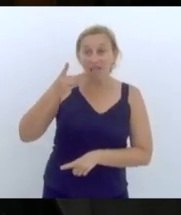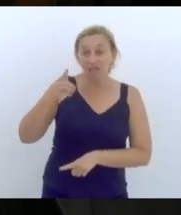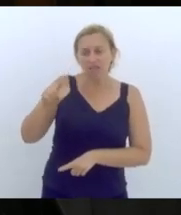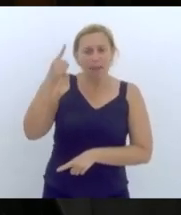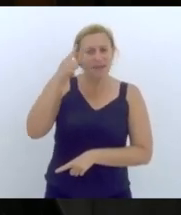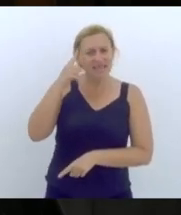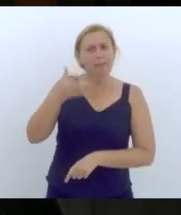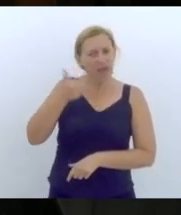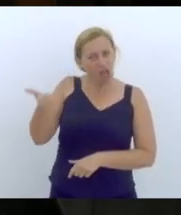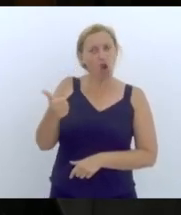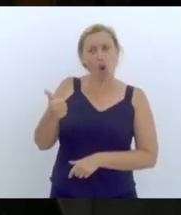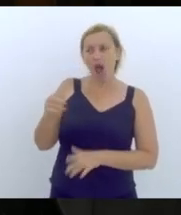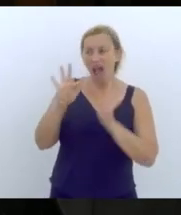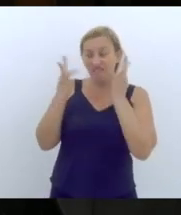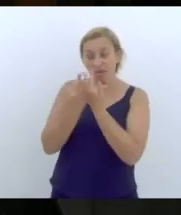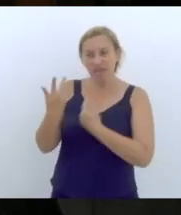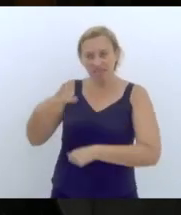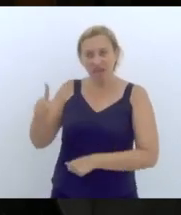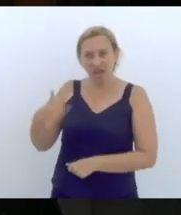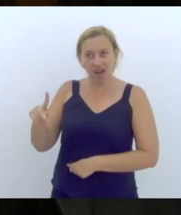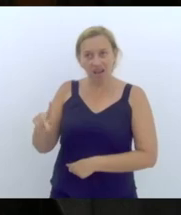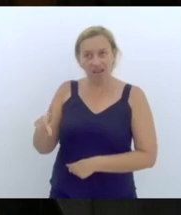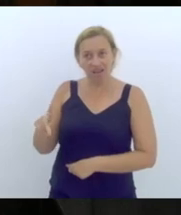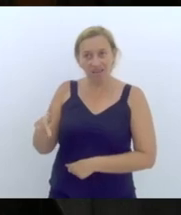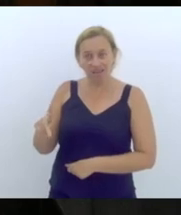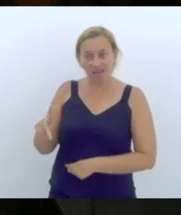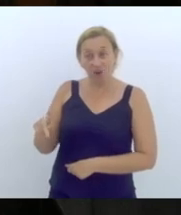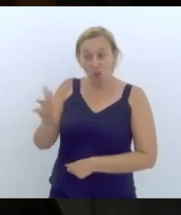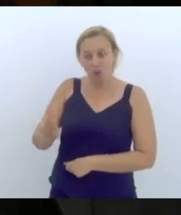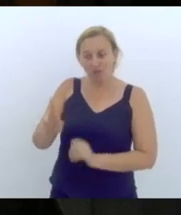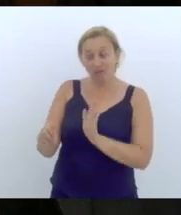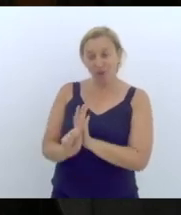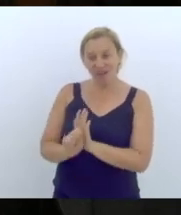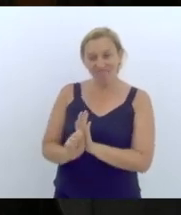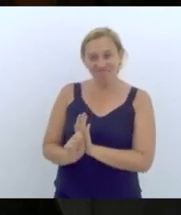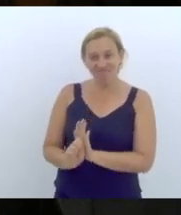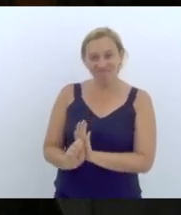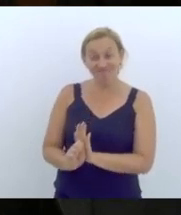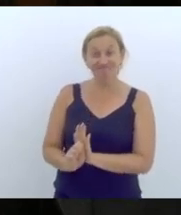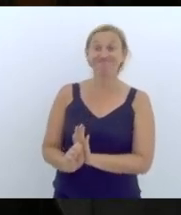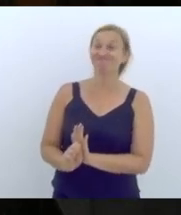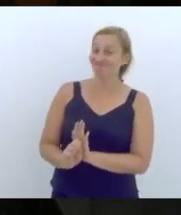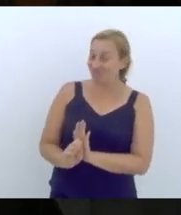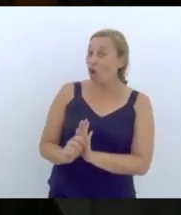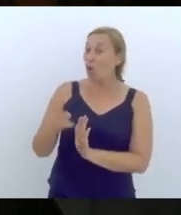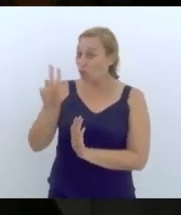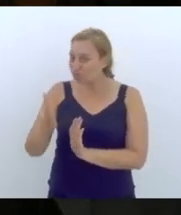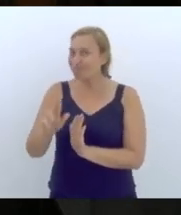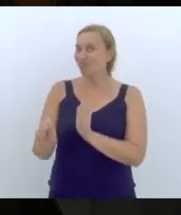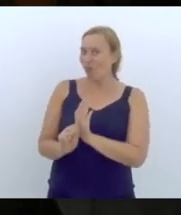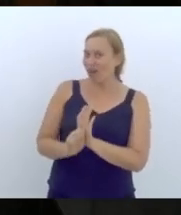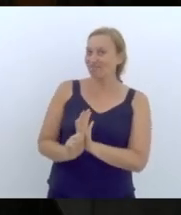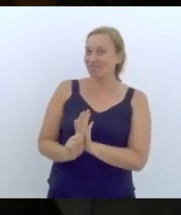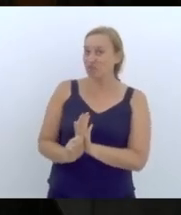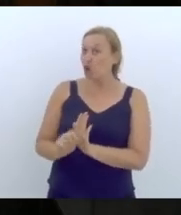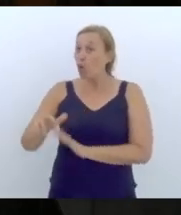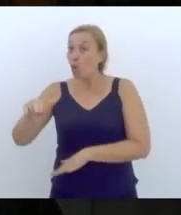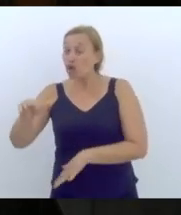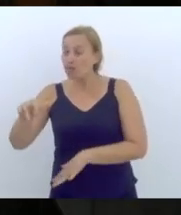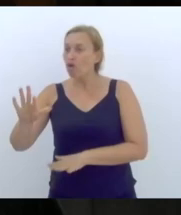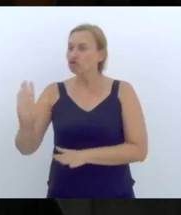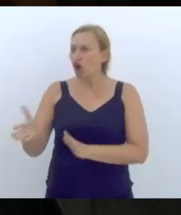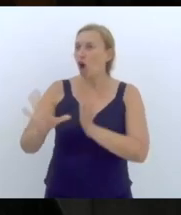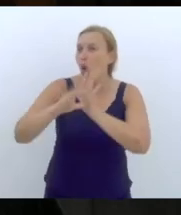pouquinho. A família dele é vítima do uso de drogas. É vítima. O irmão chegou a